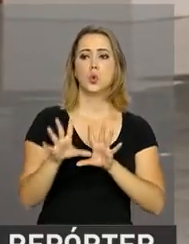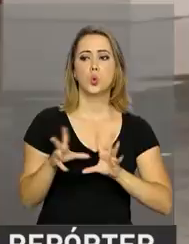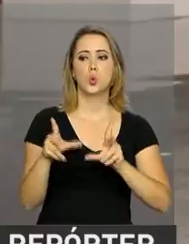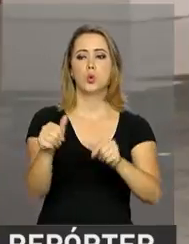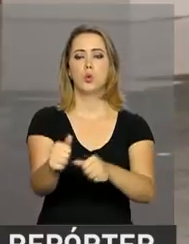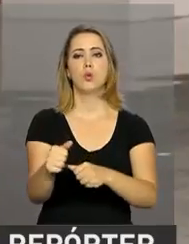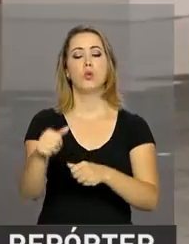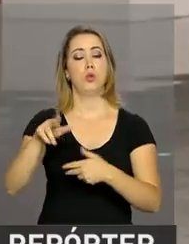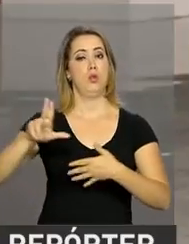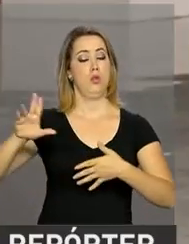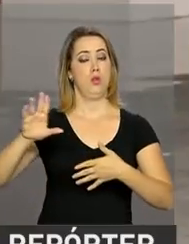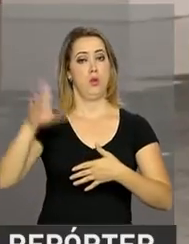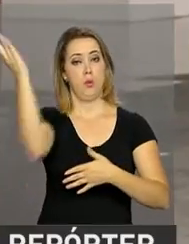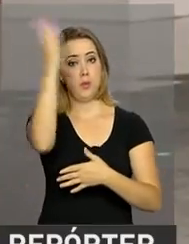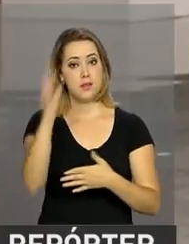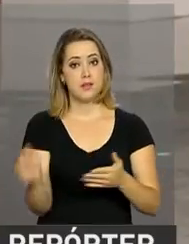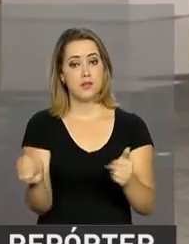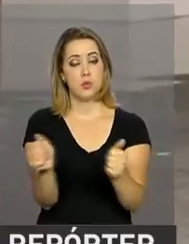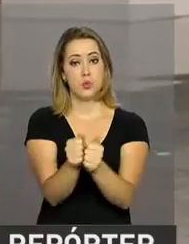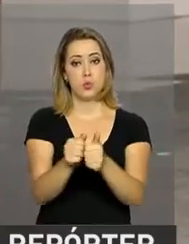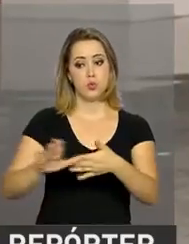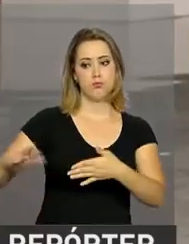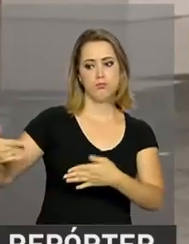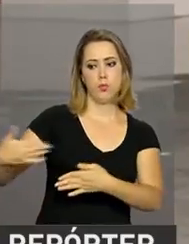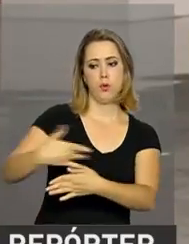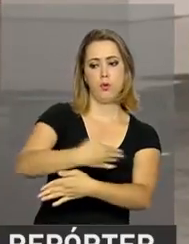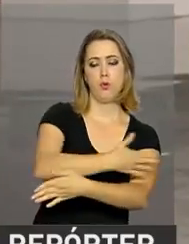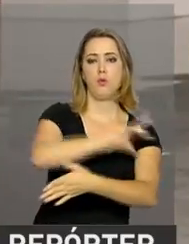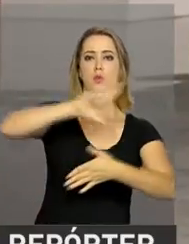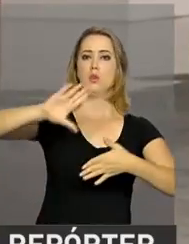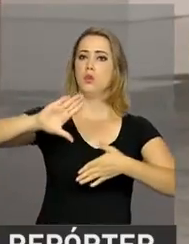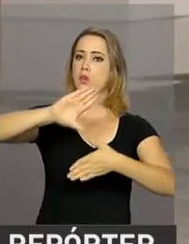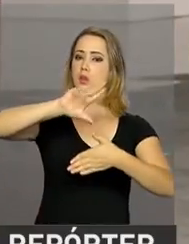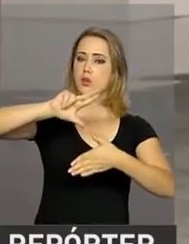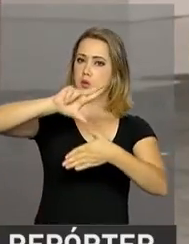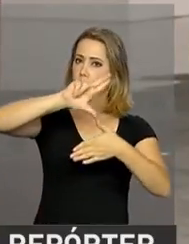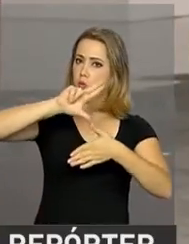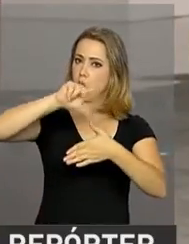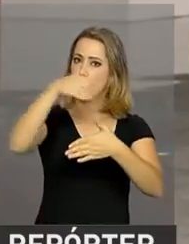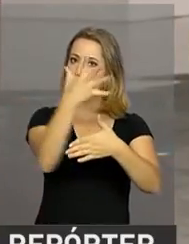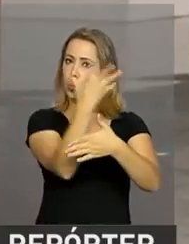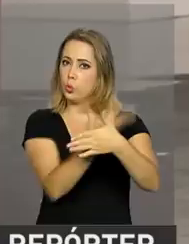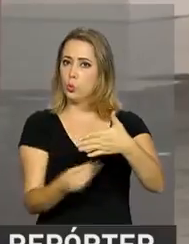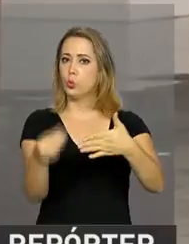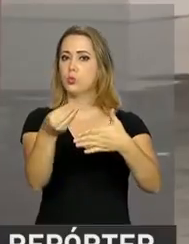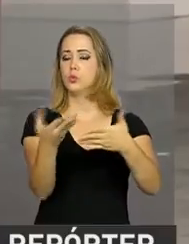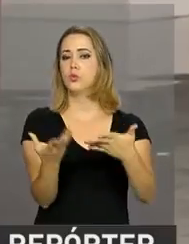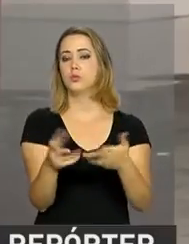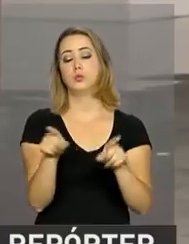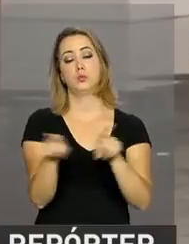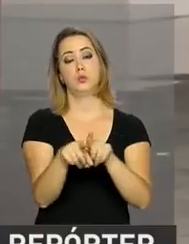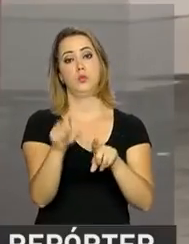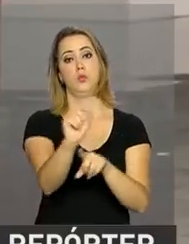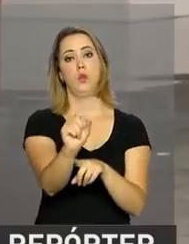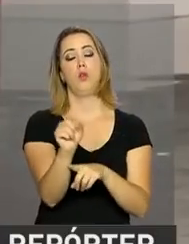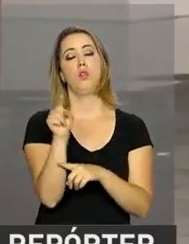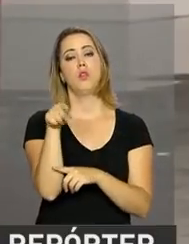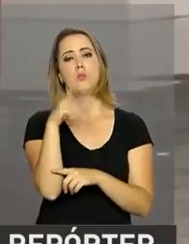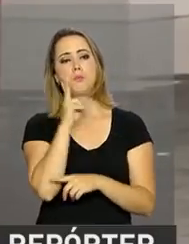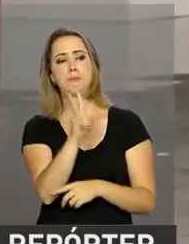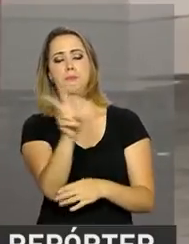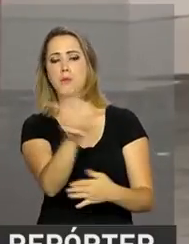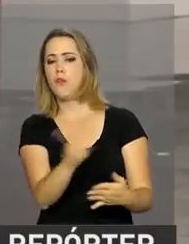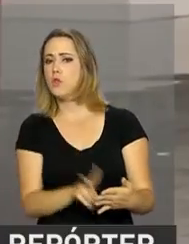exceto chile e equador são quase 16 mil quilômetros de fronteiras terrestres para reforçar a vigilância